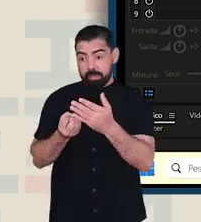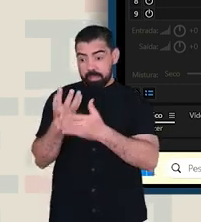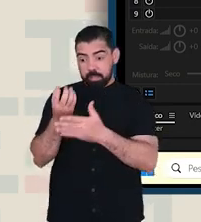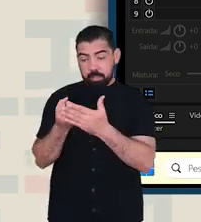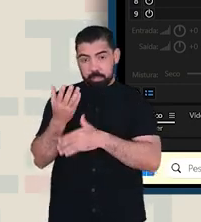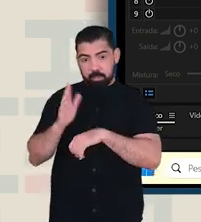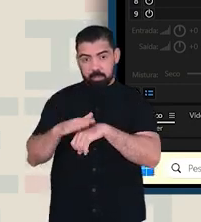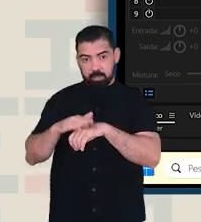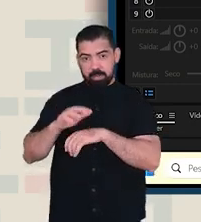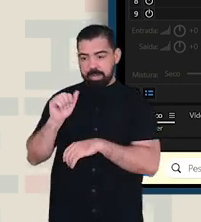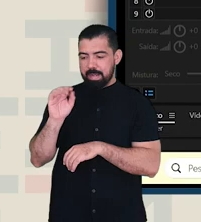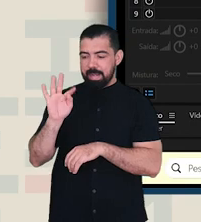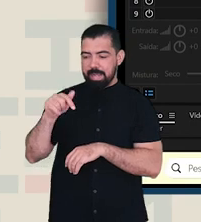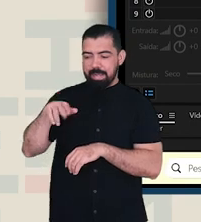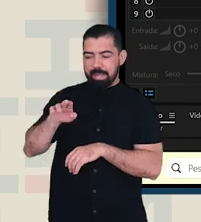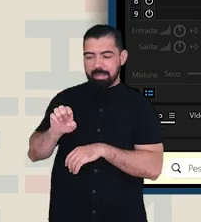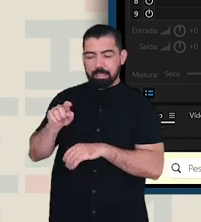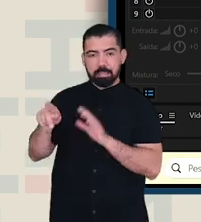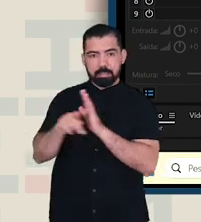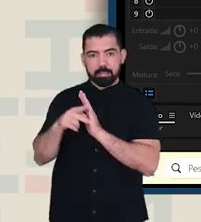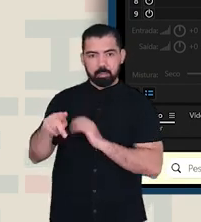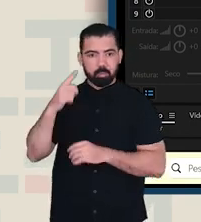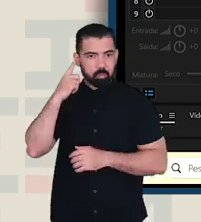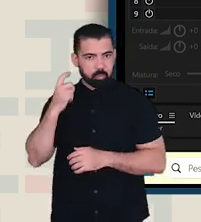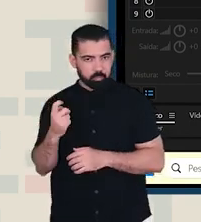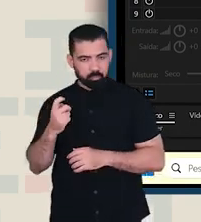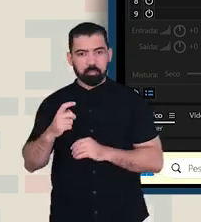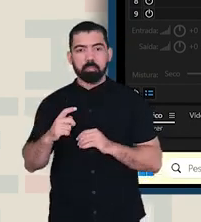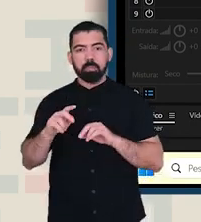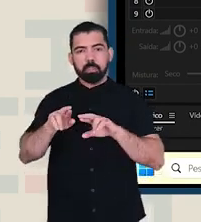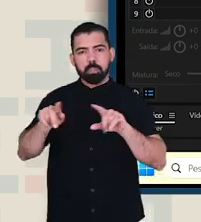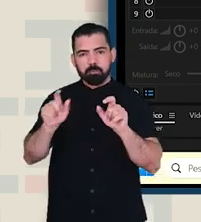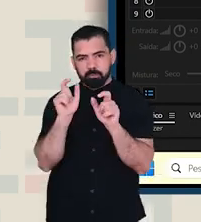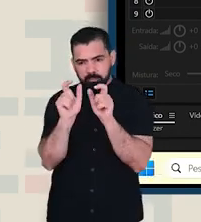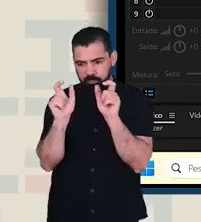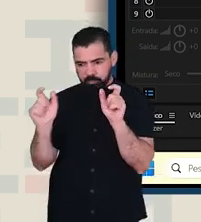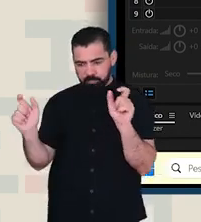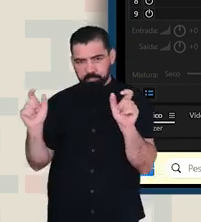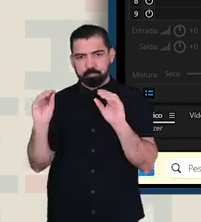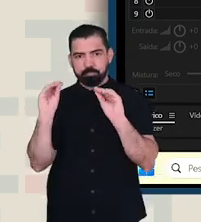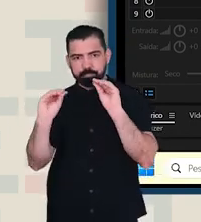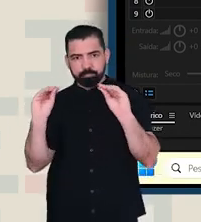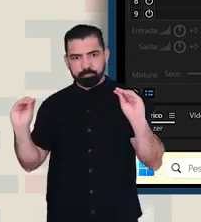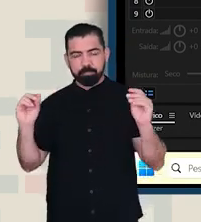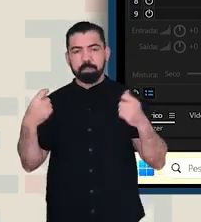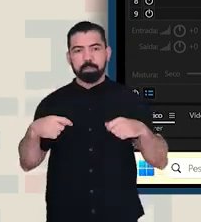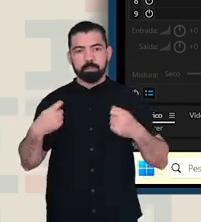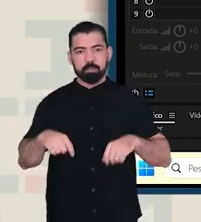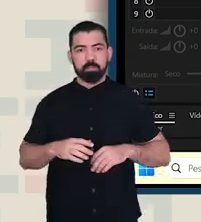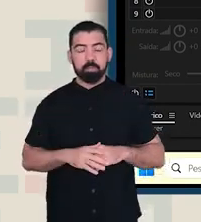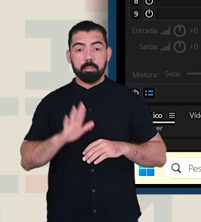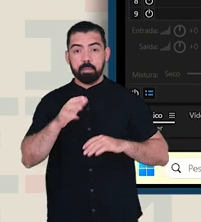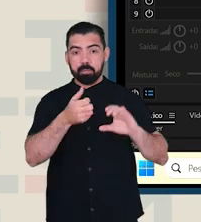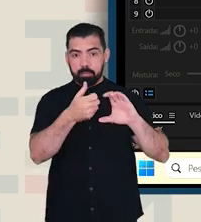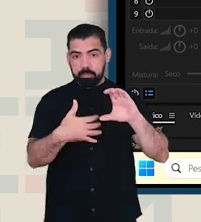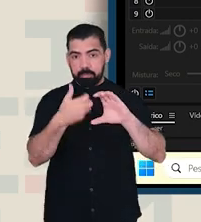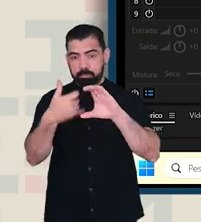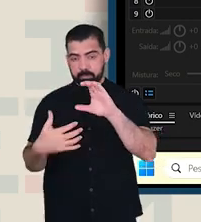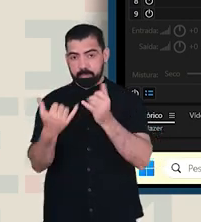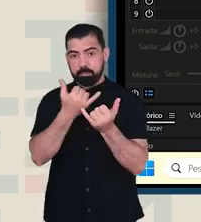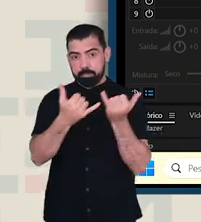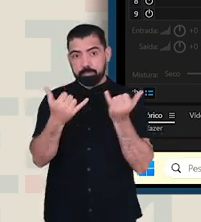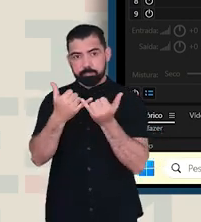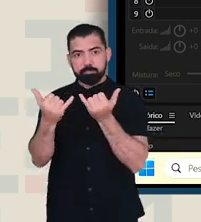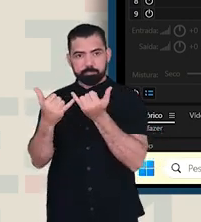construindo o ataque deste som com vários pedacinhos, com características similares,